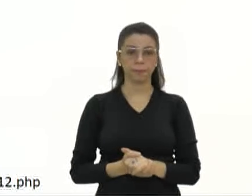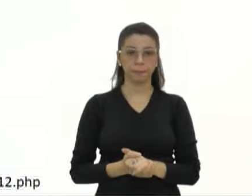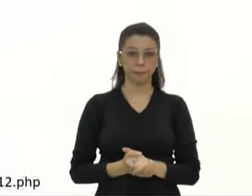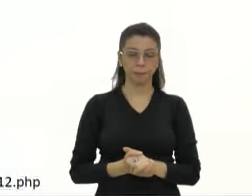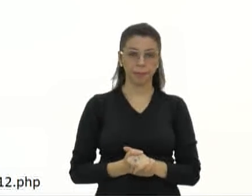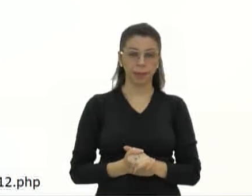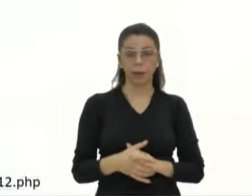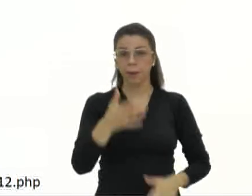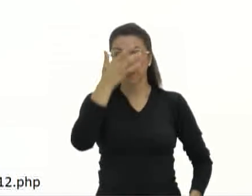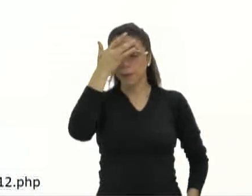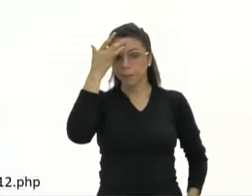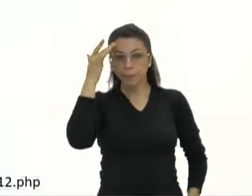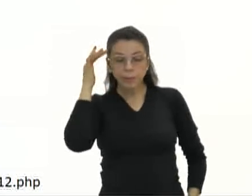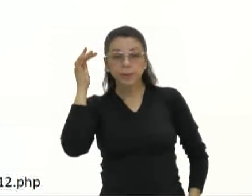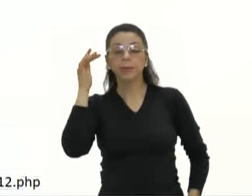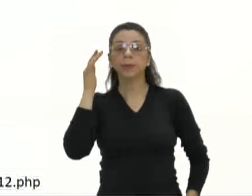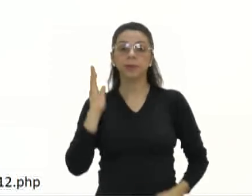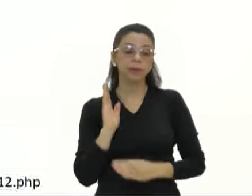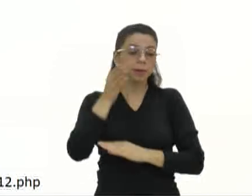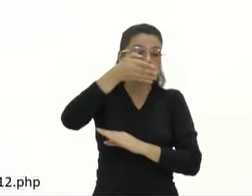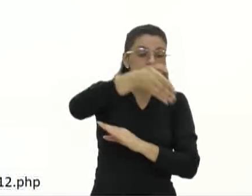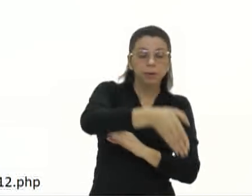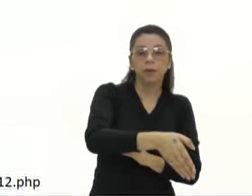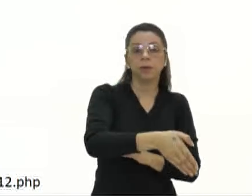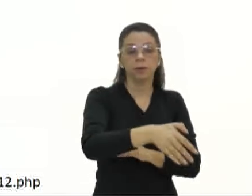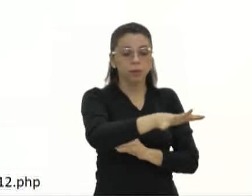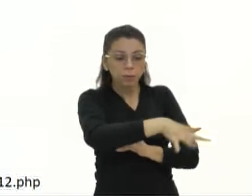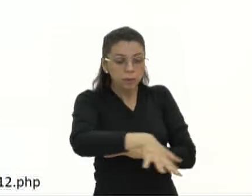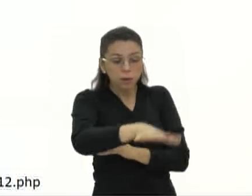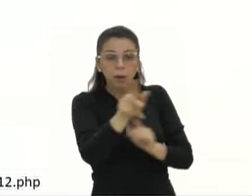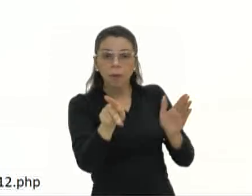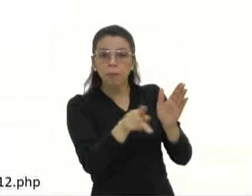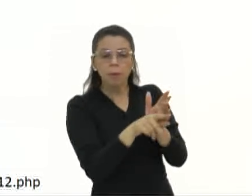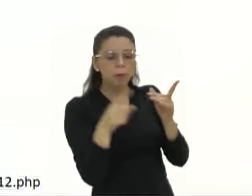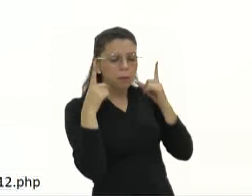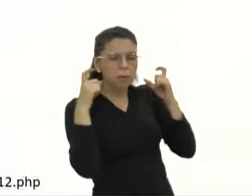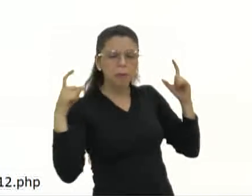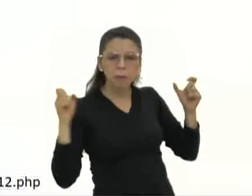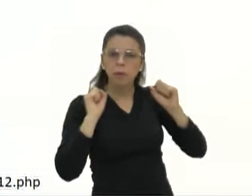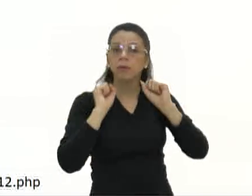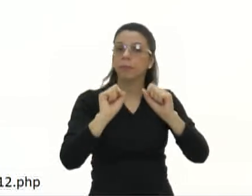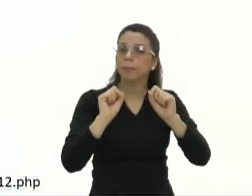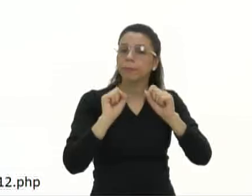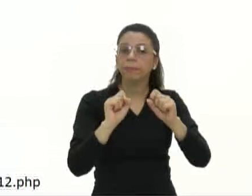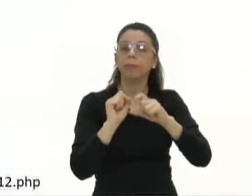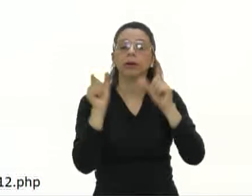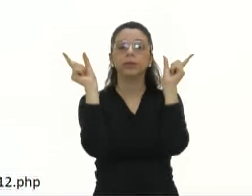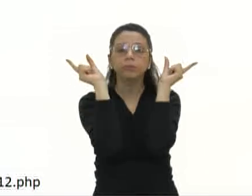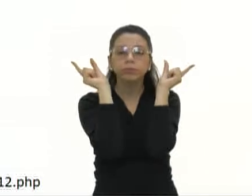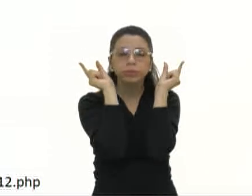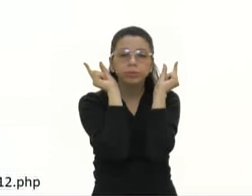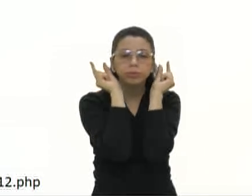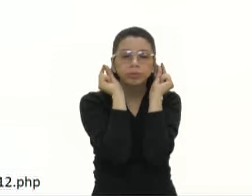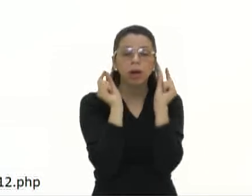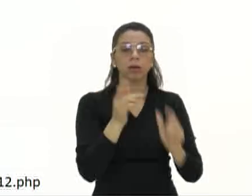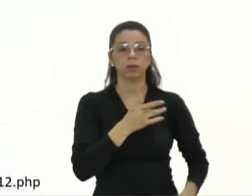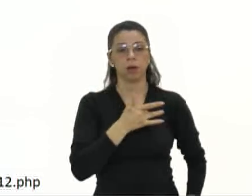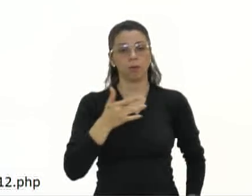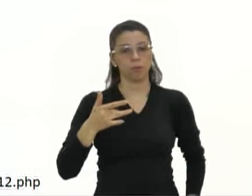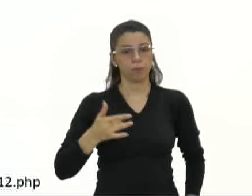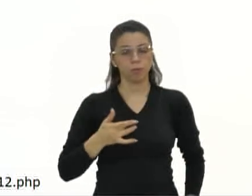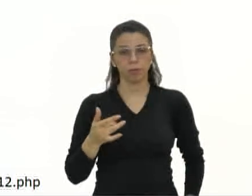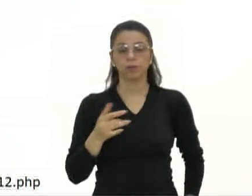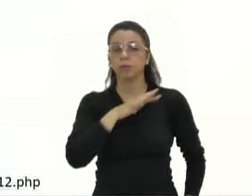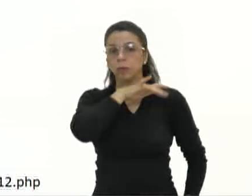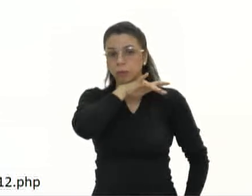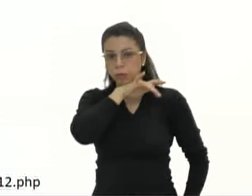frequentam ou trabalham em ambientes barulhentos podem sofrer danos auditivos cada vez mais severos,